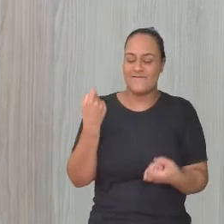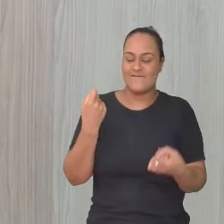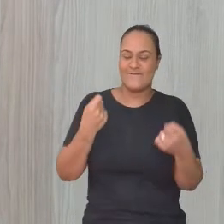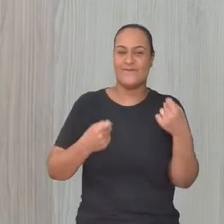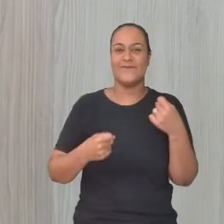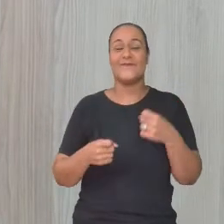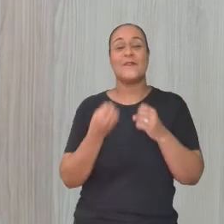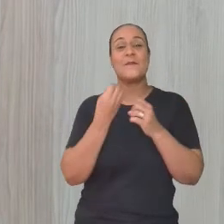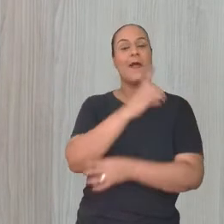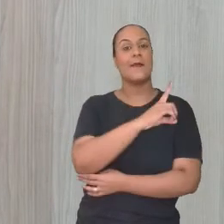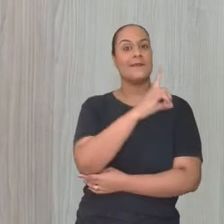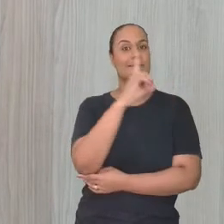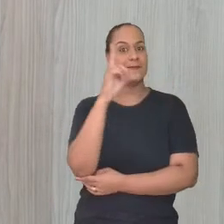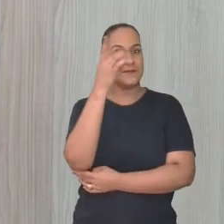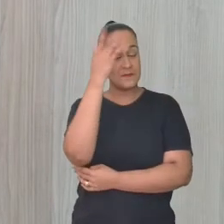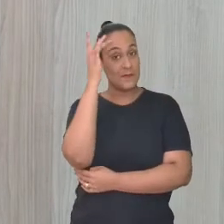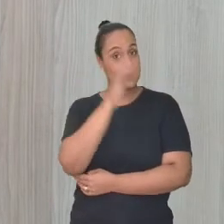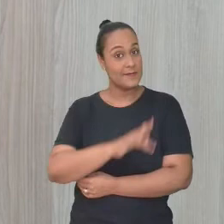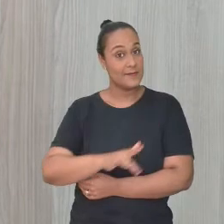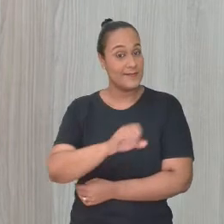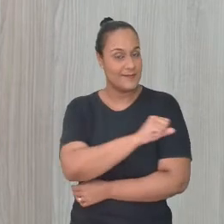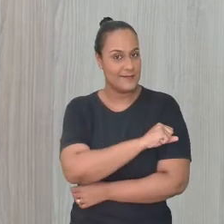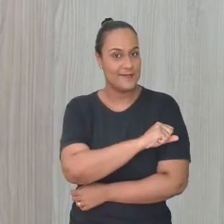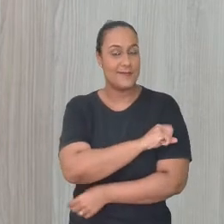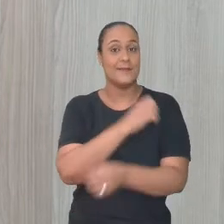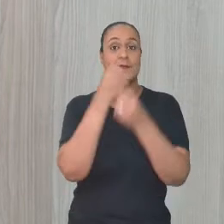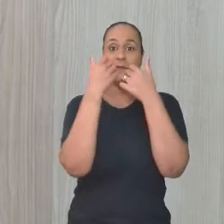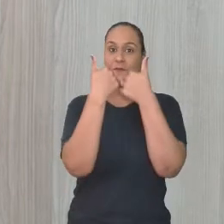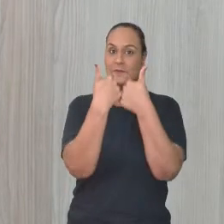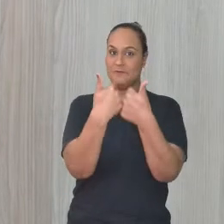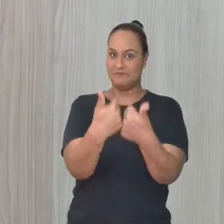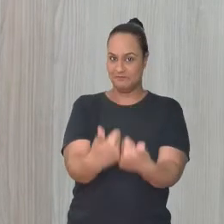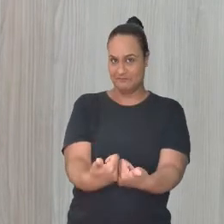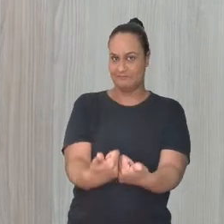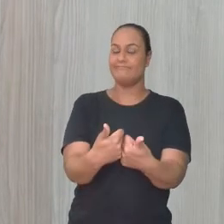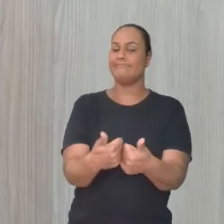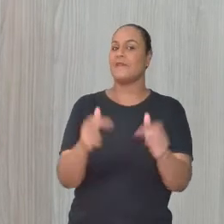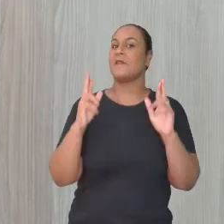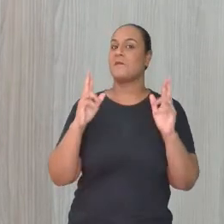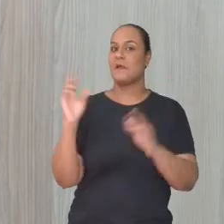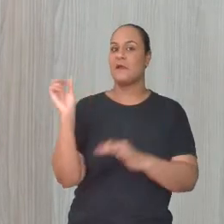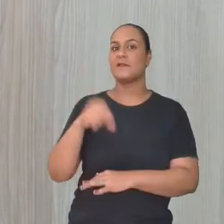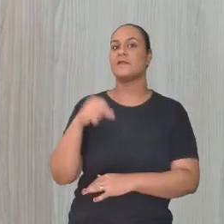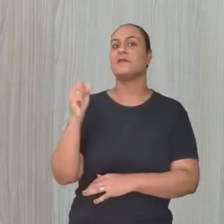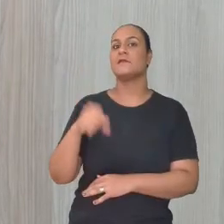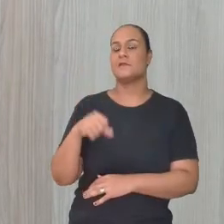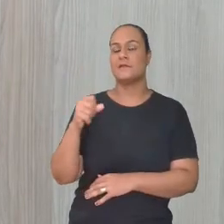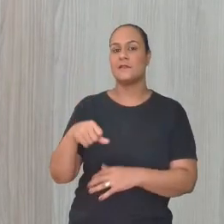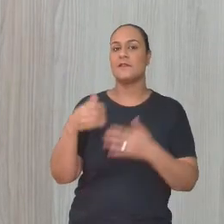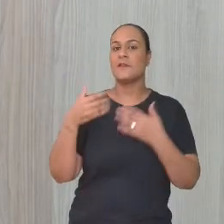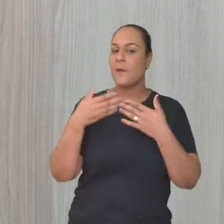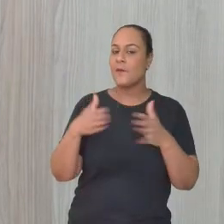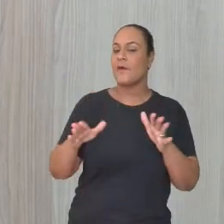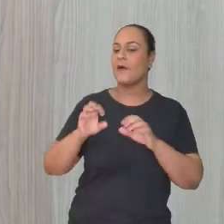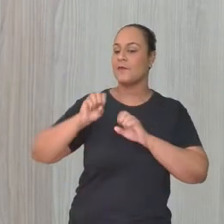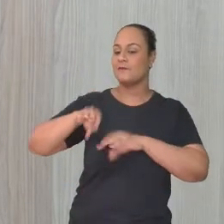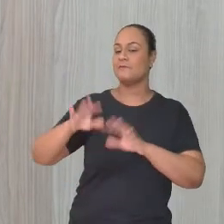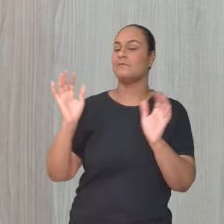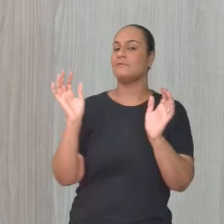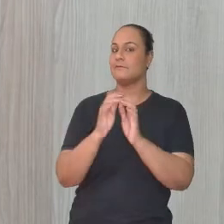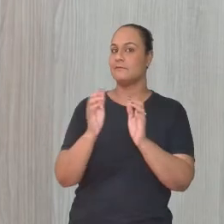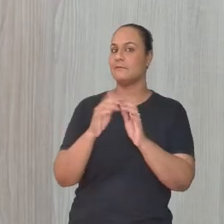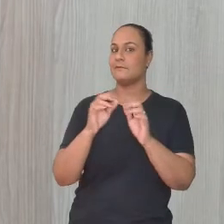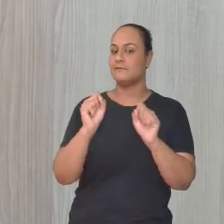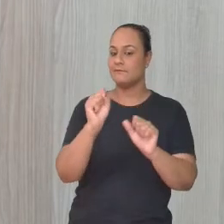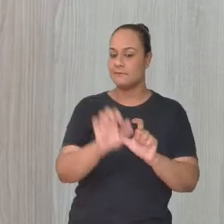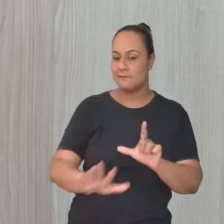Bom dia, pessoal do oitavo ano, tudo bem com vocês? Eu espero que sim, estou abrindo aqui o Educa Recife, professora. Opa. Que